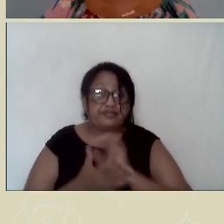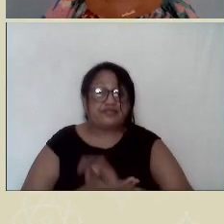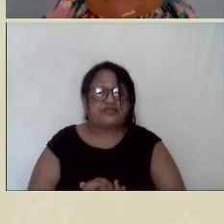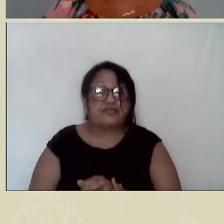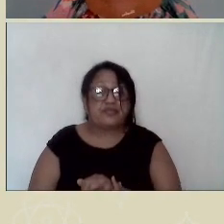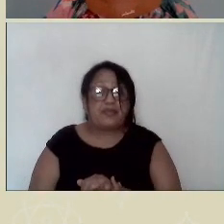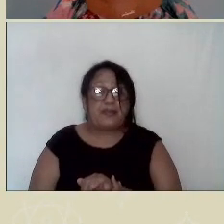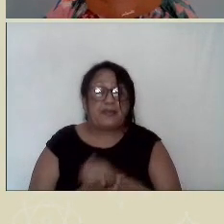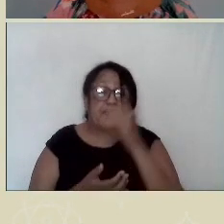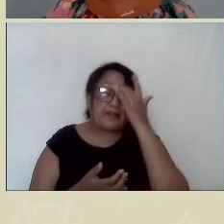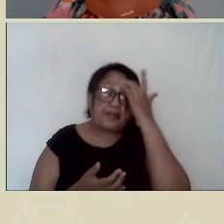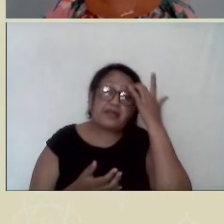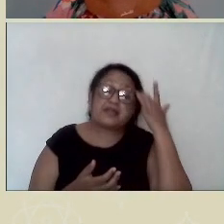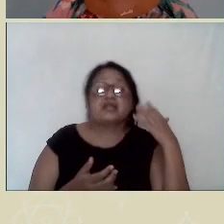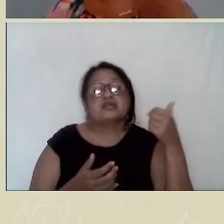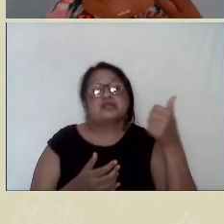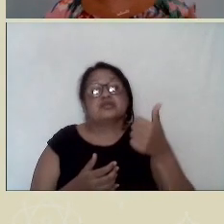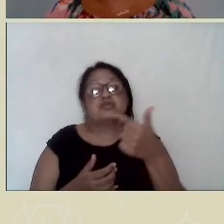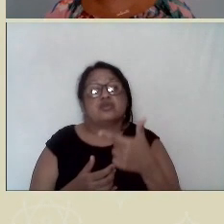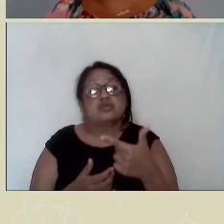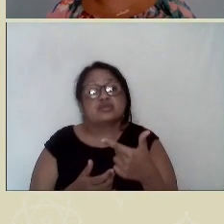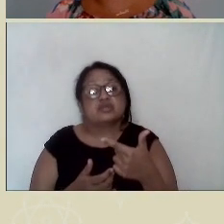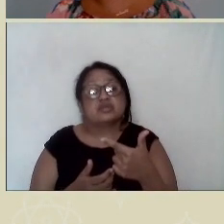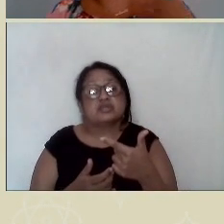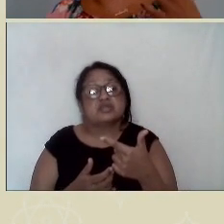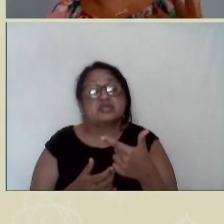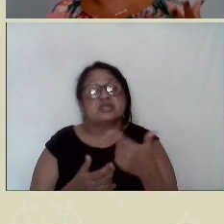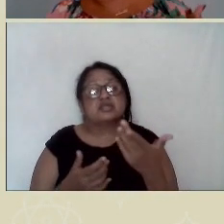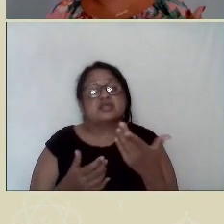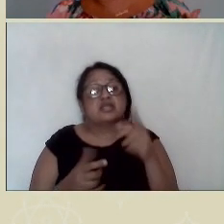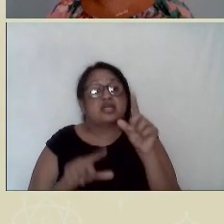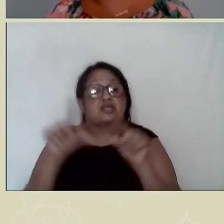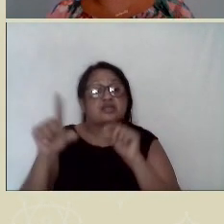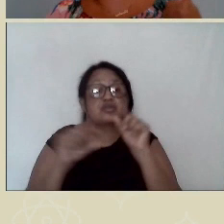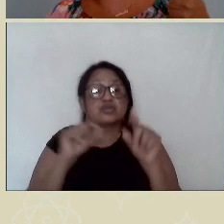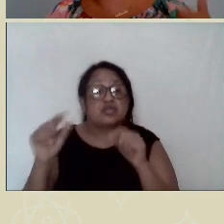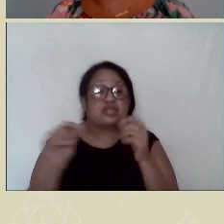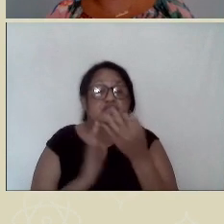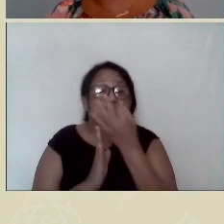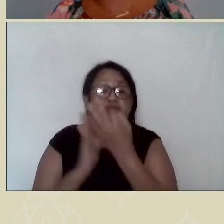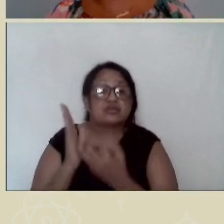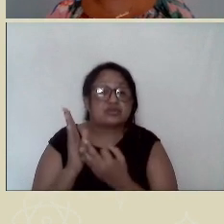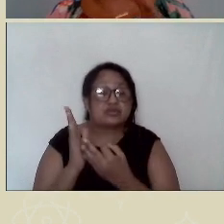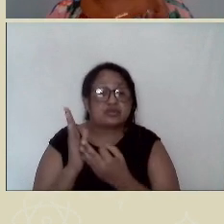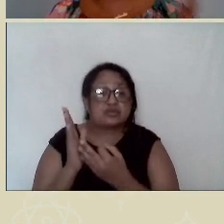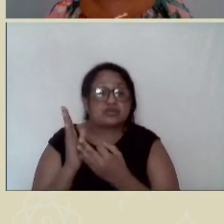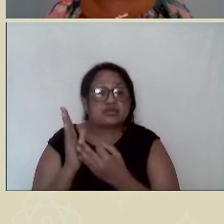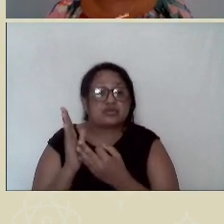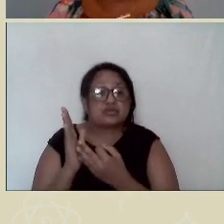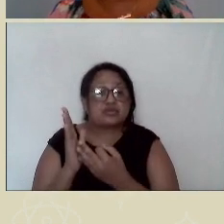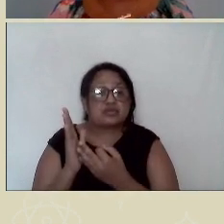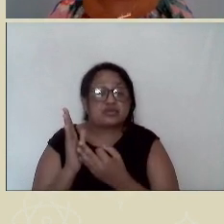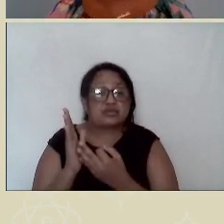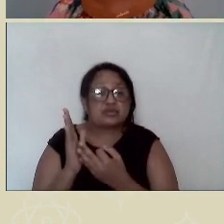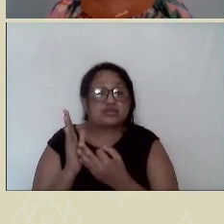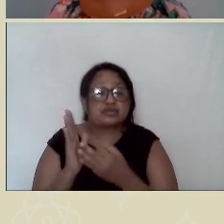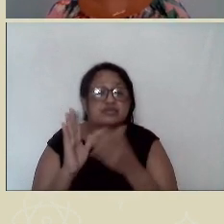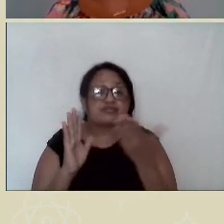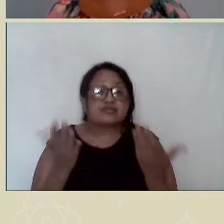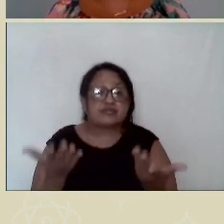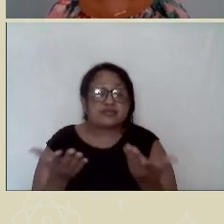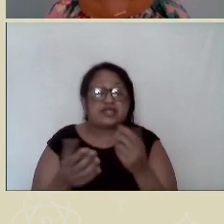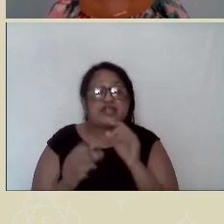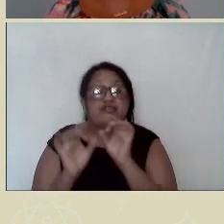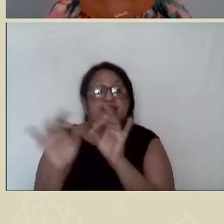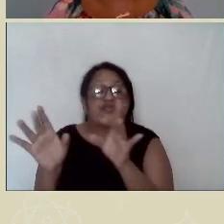entre os 12 nombrados entre os 12 nomeados no relatório estão Joseph Mercola que vende suplementos dietéticos e